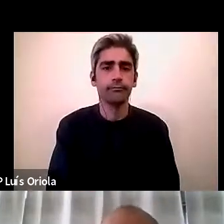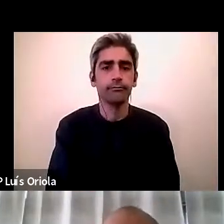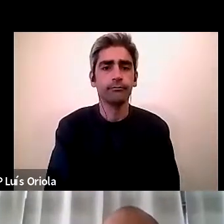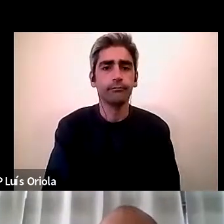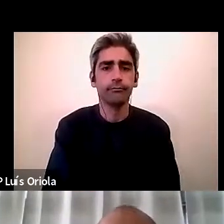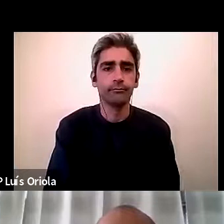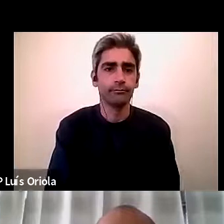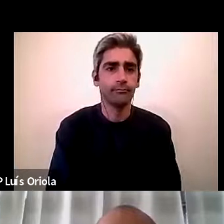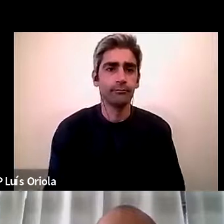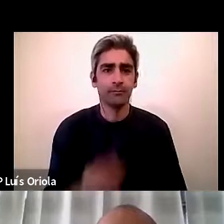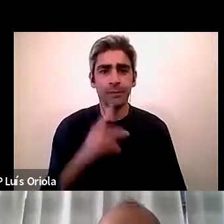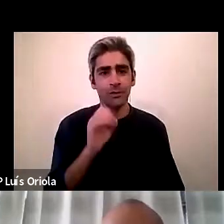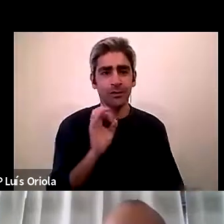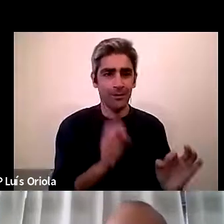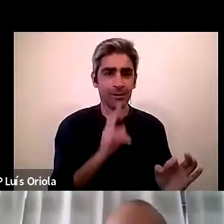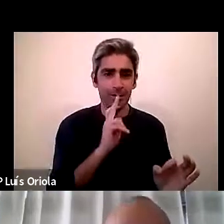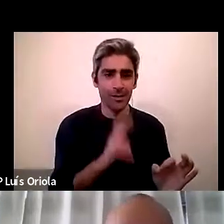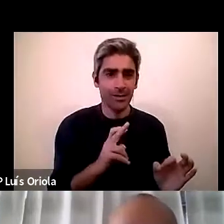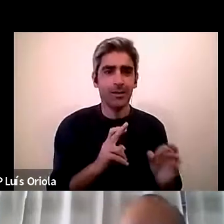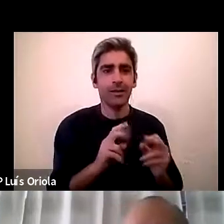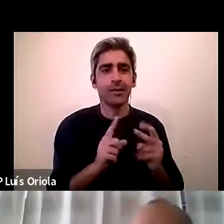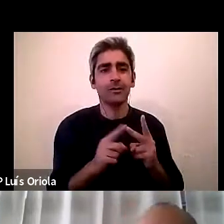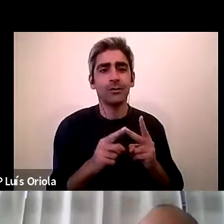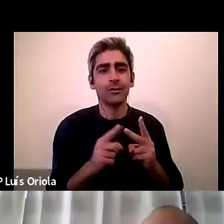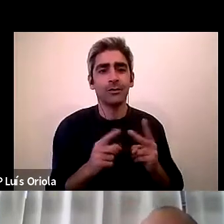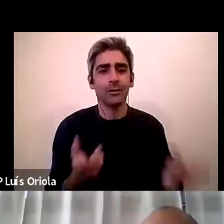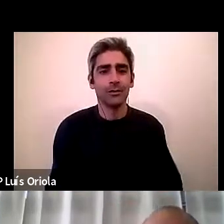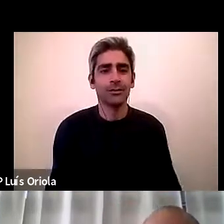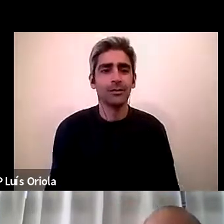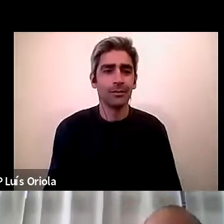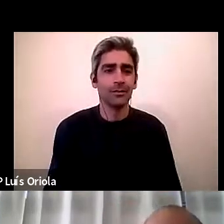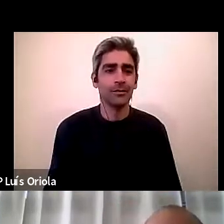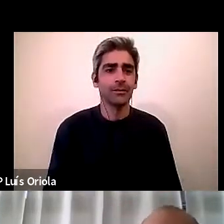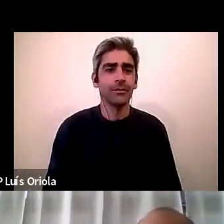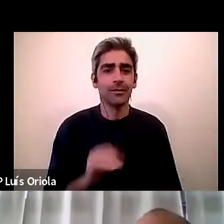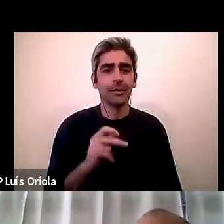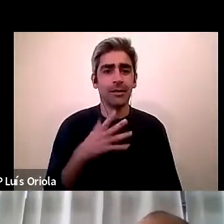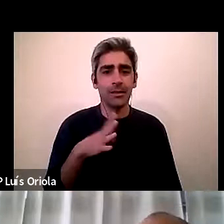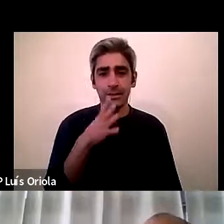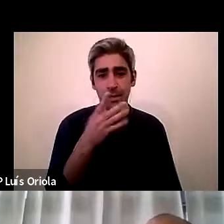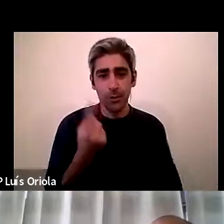Não sei, pelo menos a primeira pergunta já está respondida. Certo. Em relação à segunda pergunta, Sara, quer